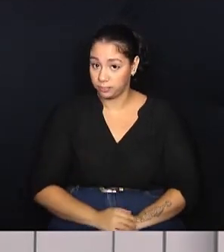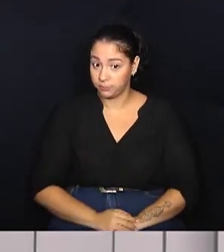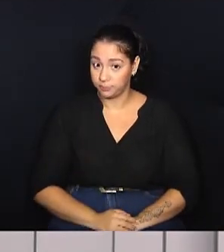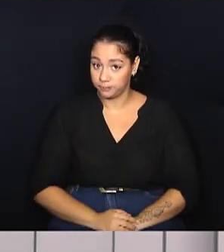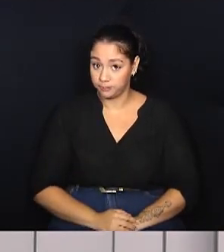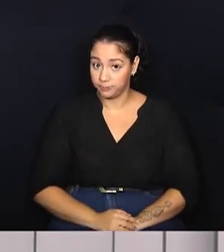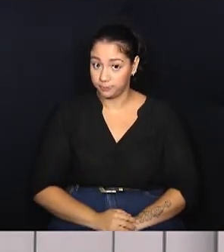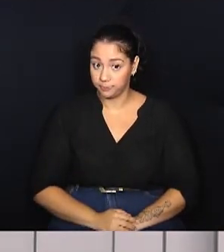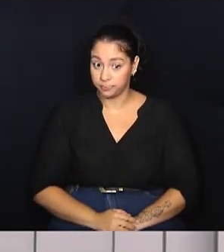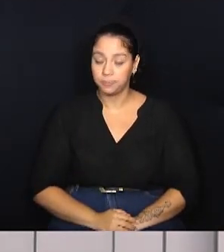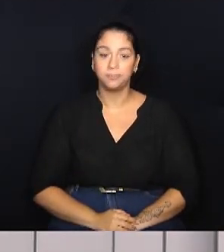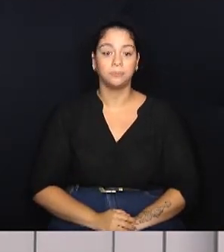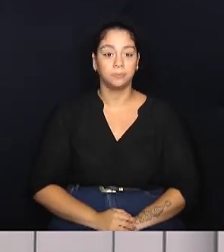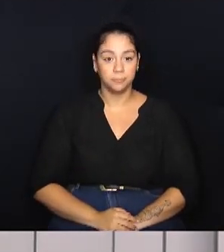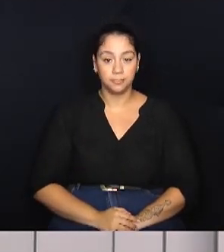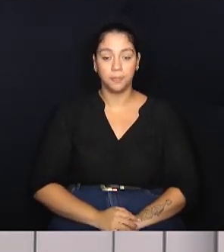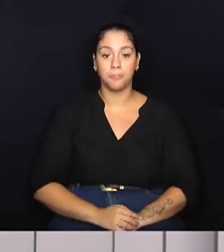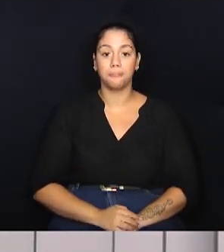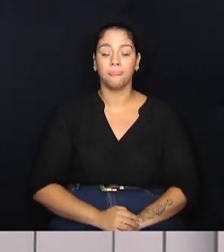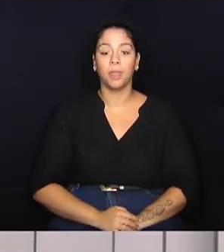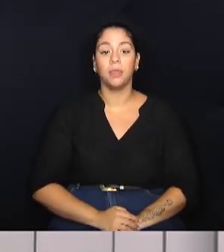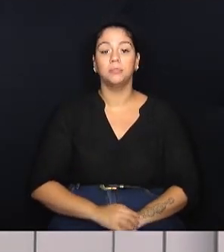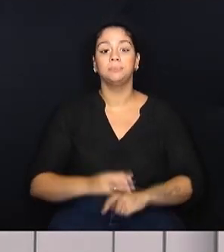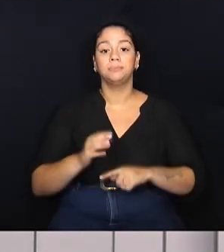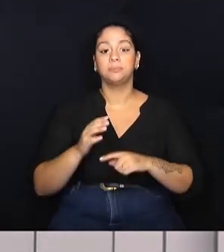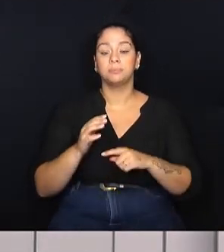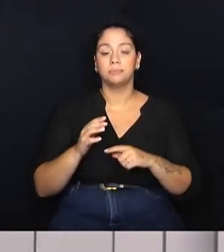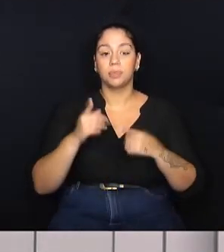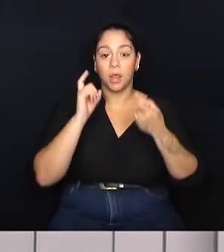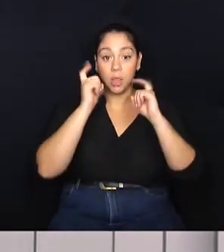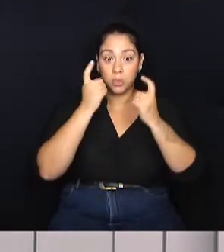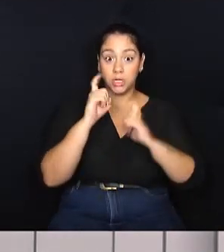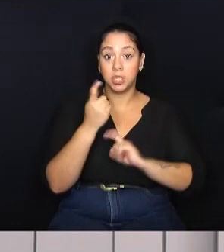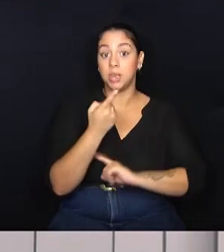A íntegra da 10ª reunião ordinária você confere no